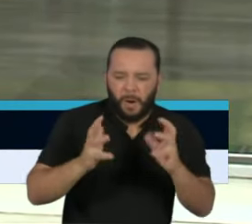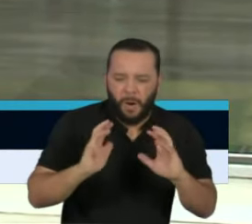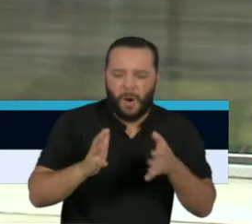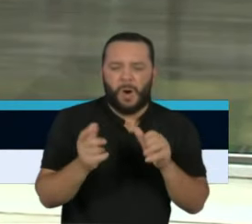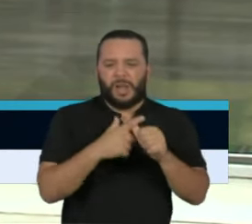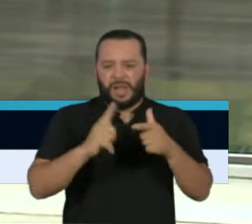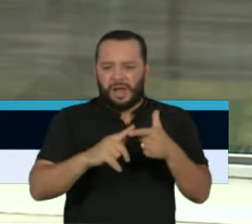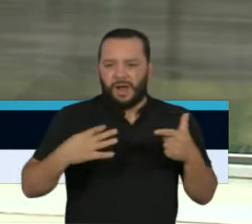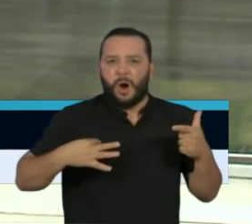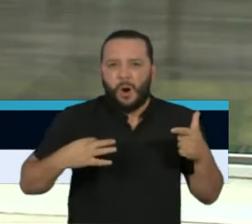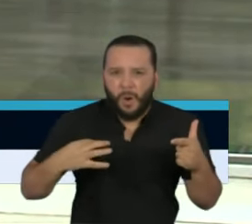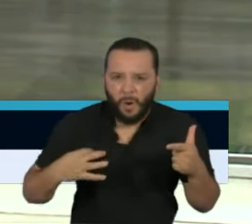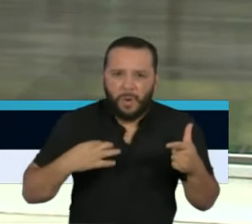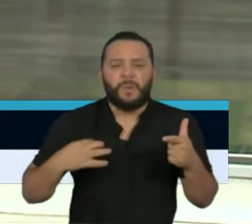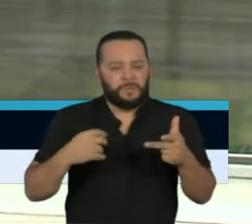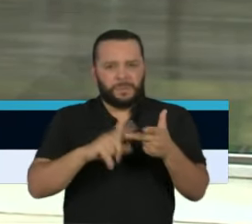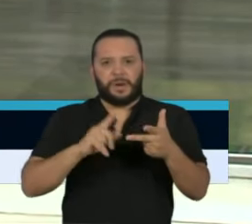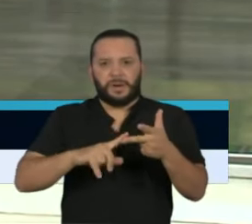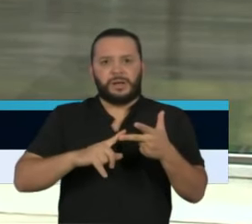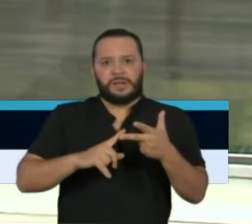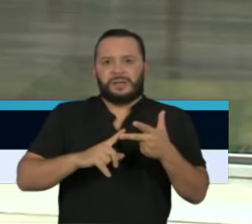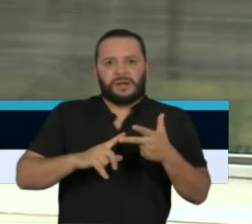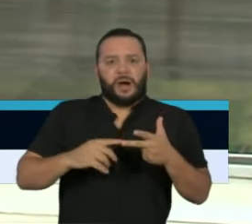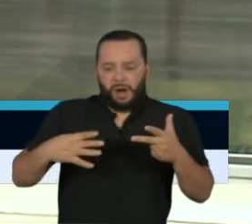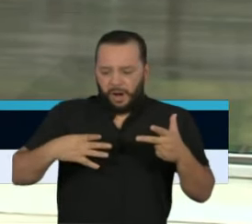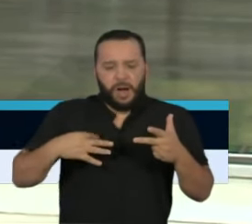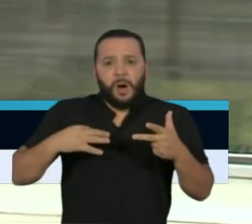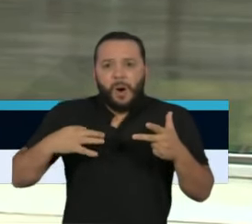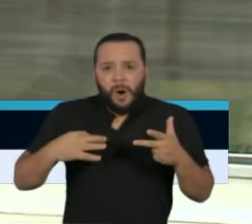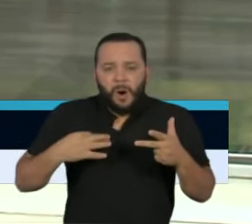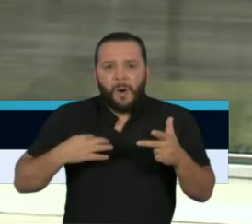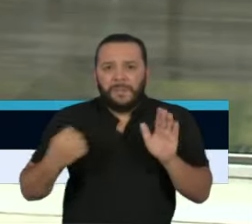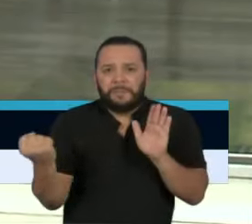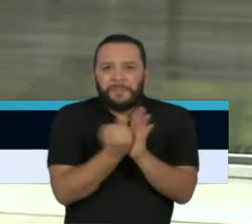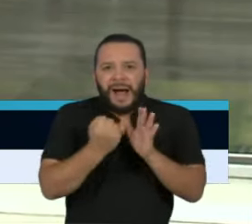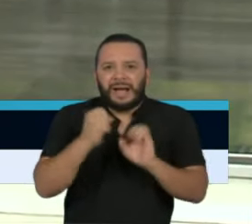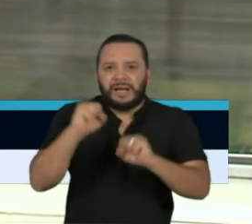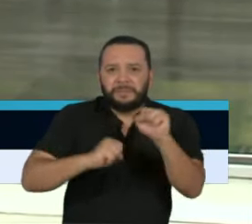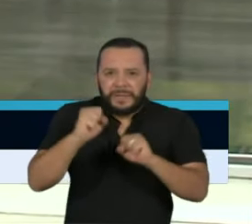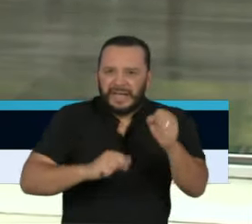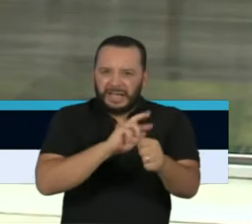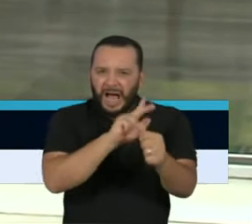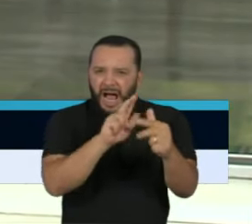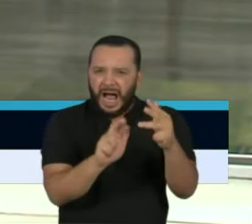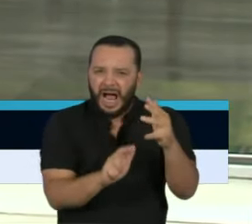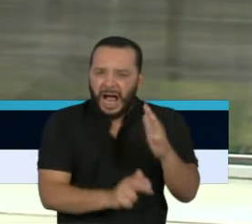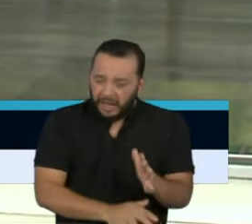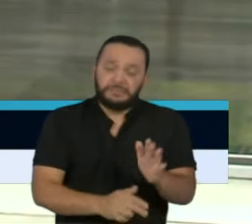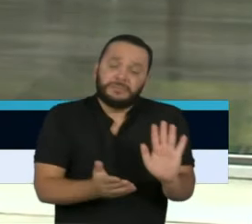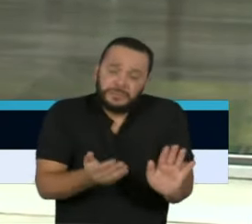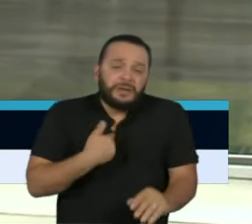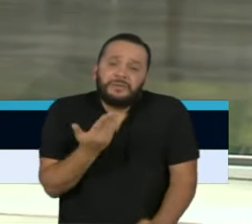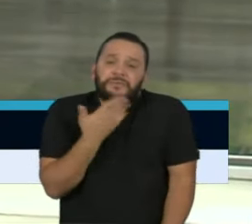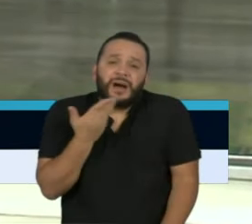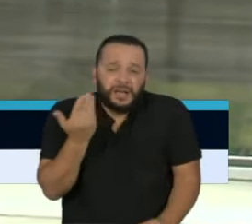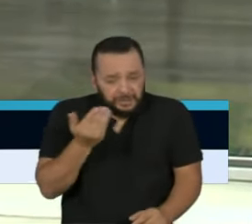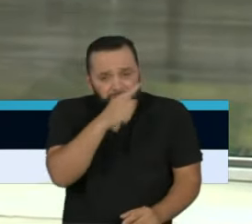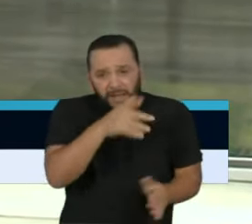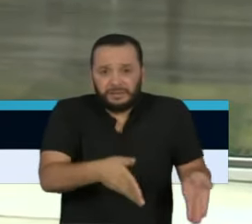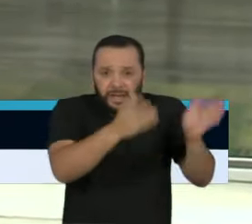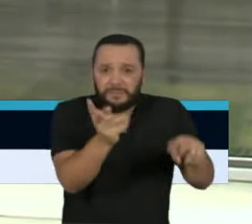até roupas e uniformes. Portanto, não foi difícil orientar e virar a chave para